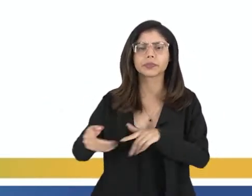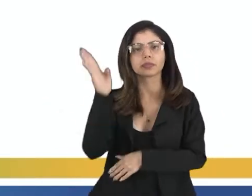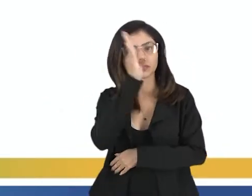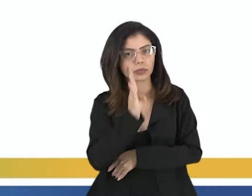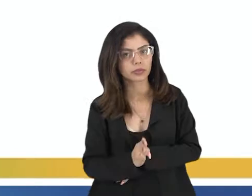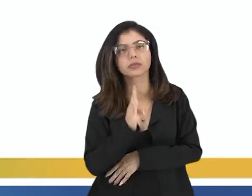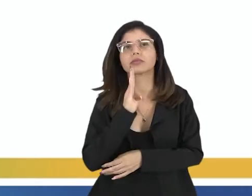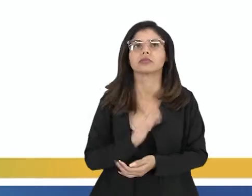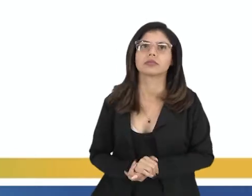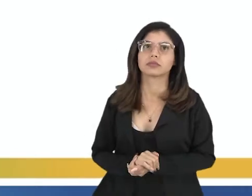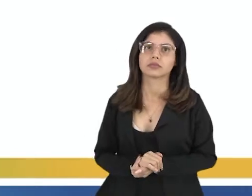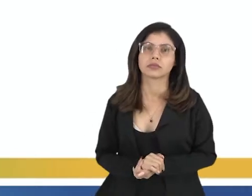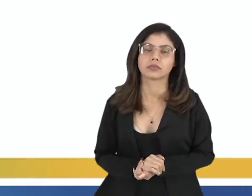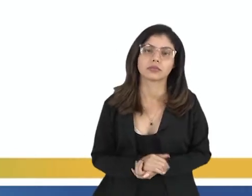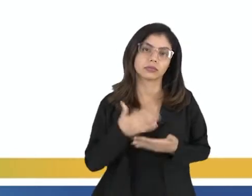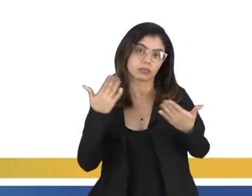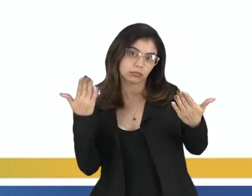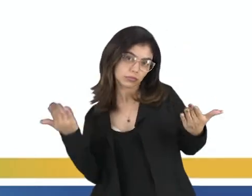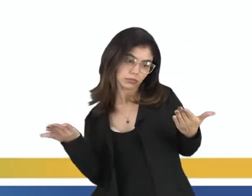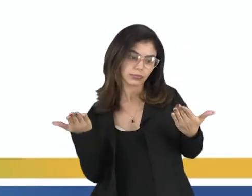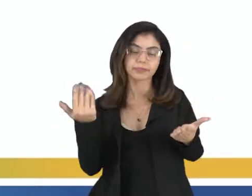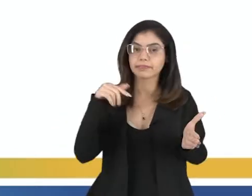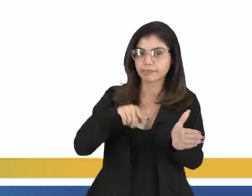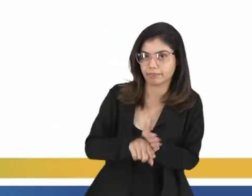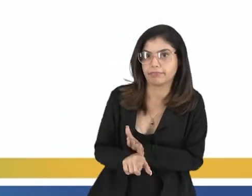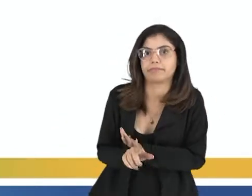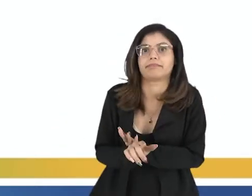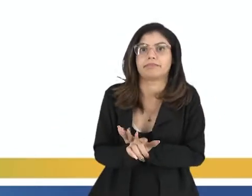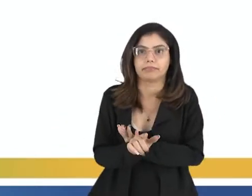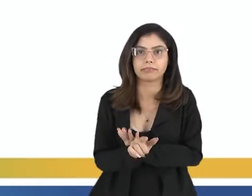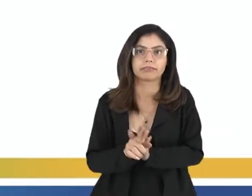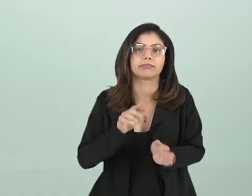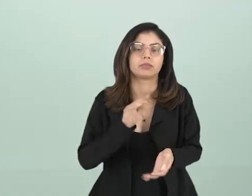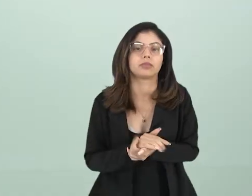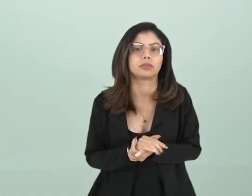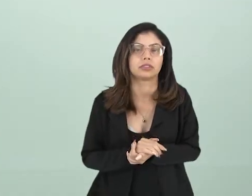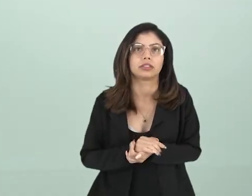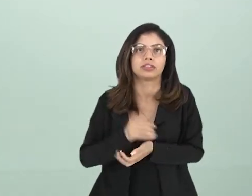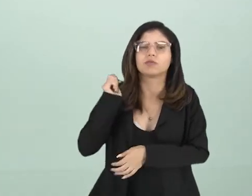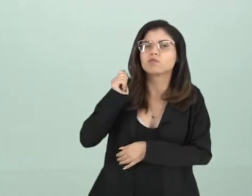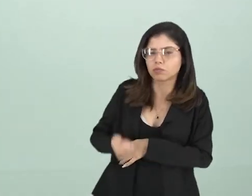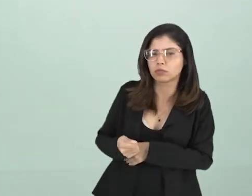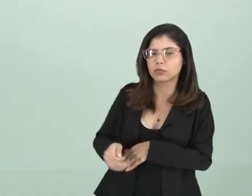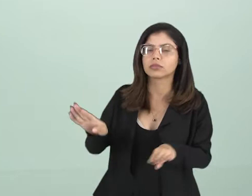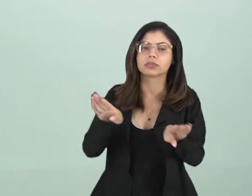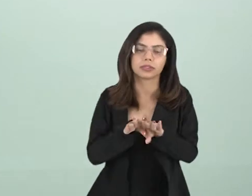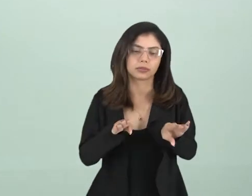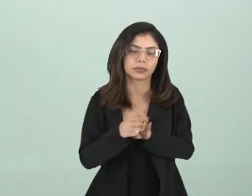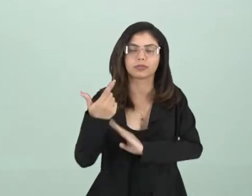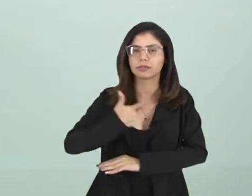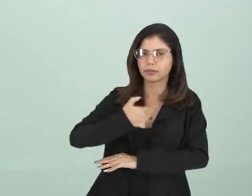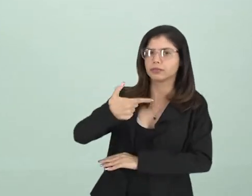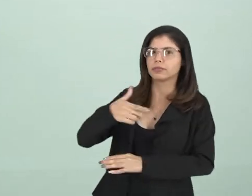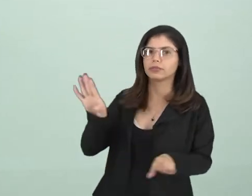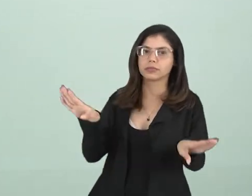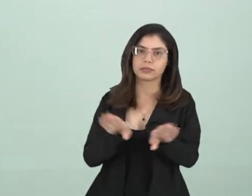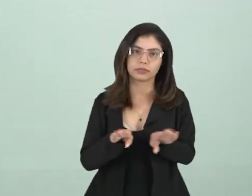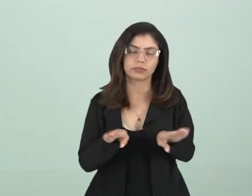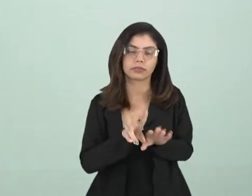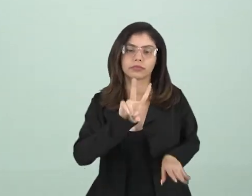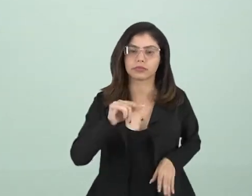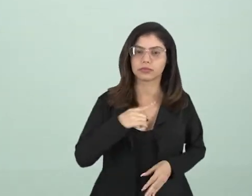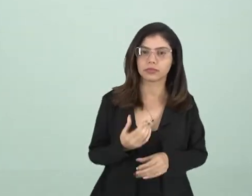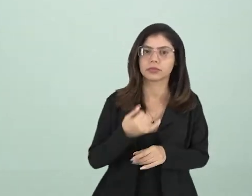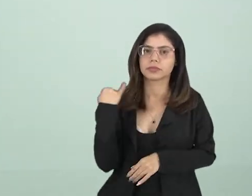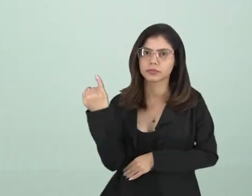trabalhismo brasileiro, Apesar dessa questão, ditatorial, Vargas também ele vai ter questões